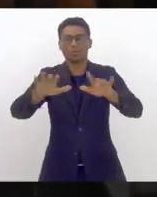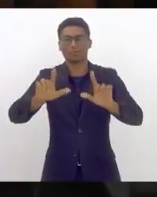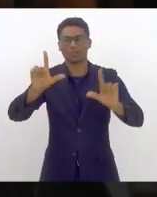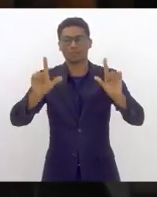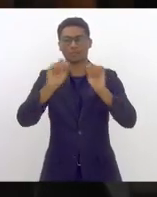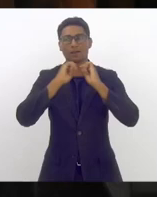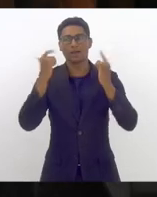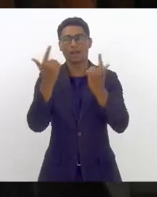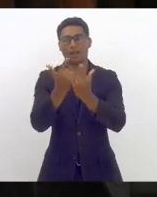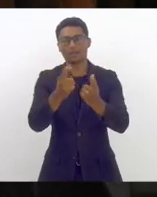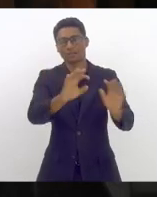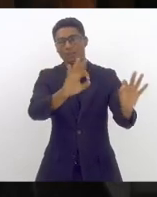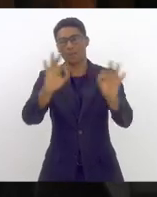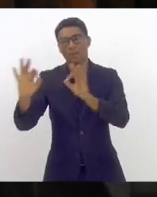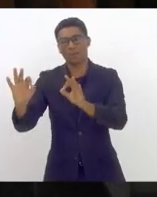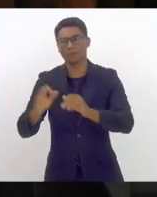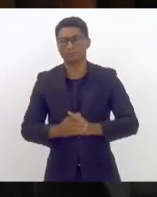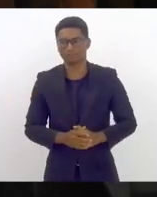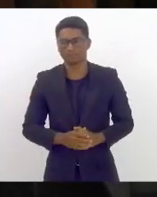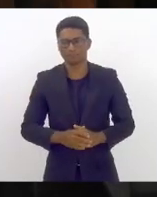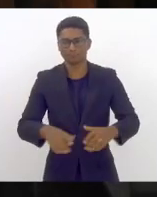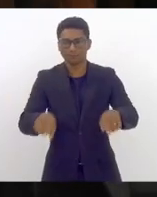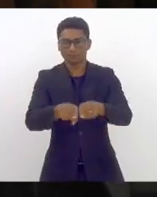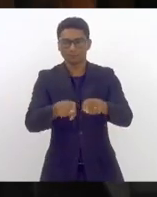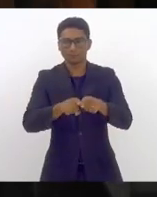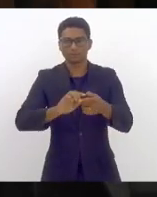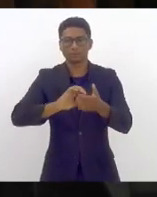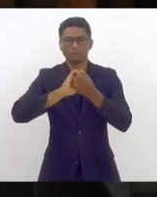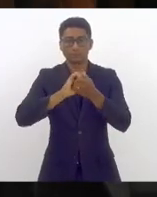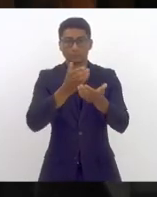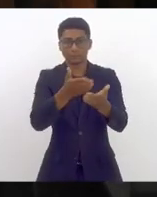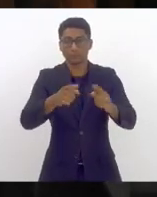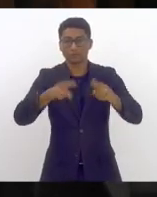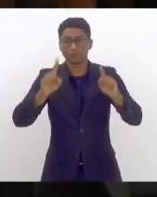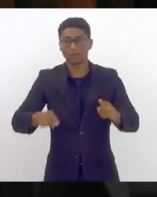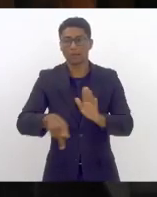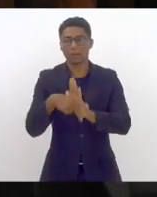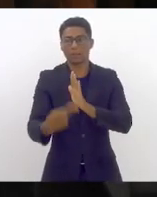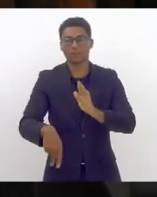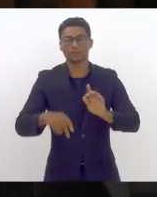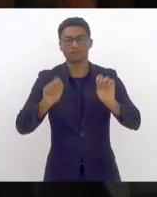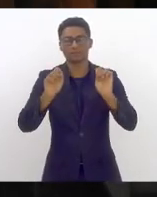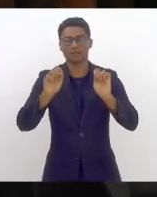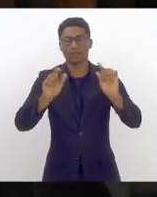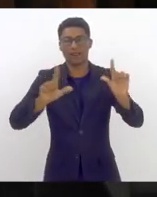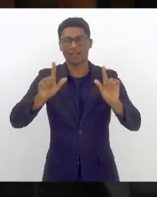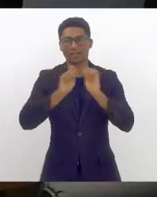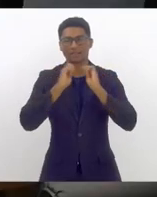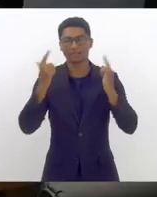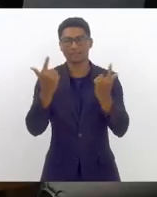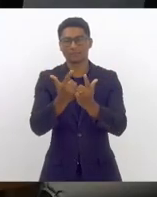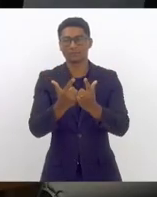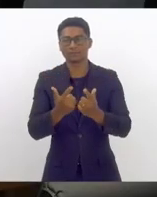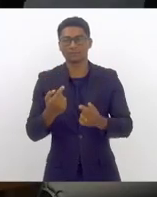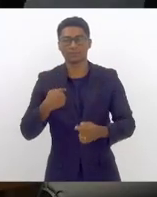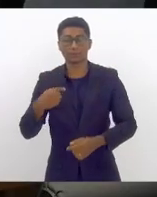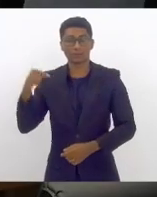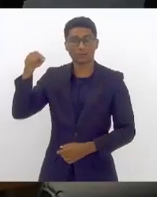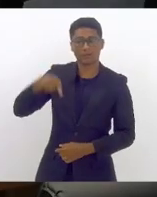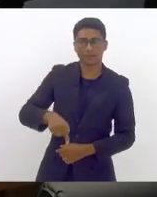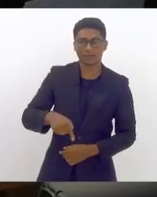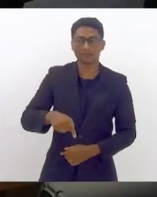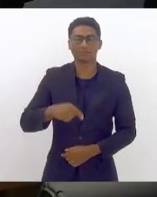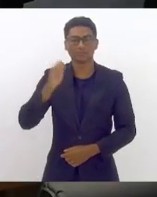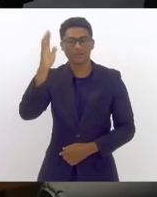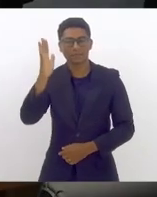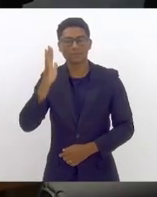Alerj, que nos acompanham pela TV Alerj, fazer aqui uma saudação a todos os servidores da casa. Dizer que muito me honra mais uma vez estar nessa